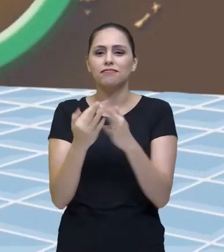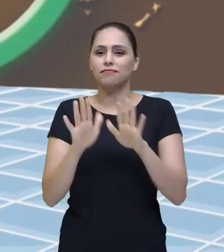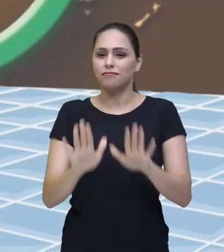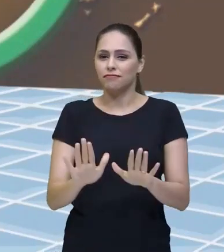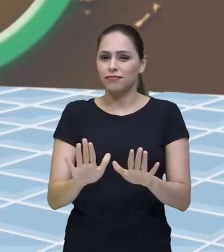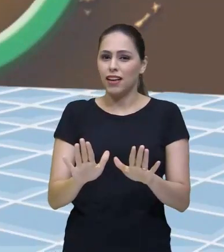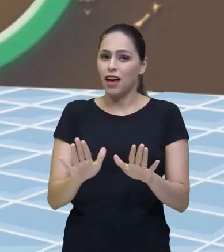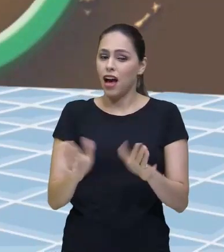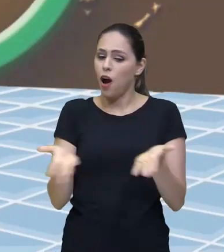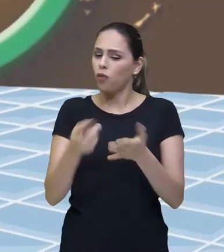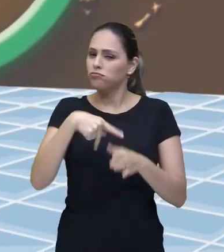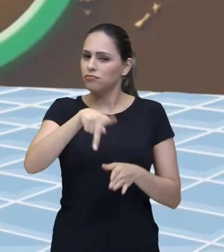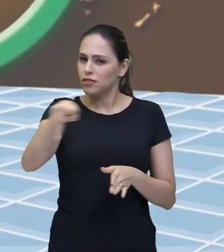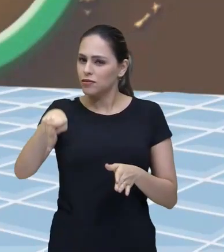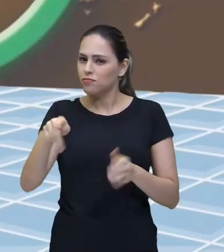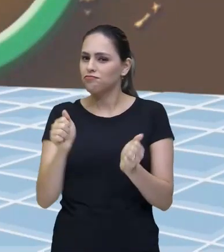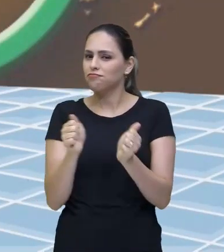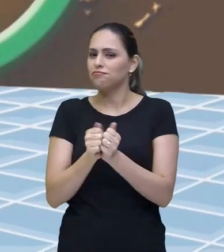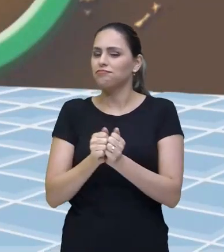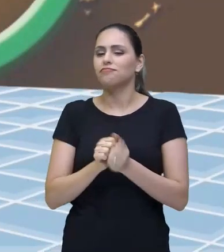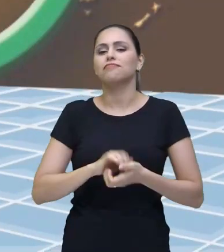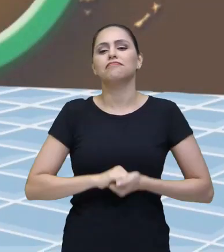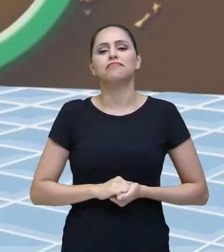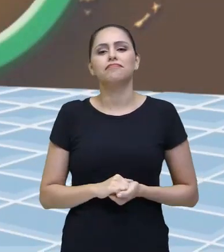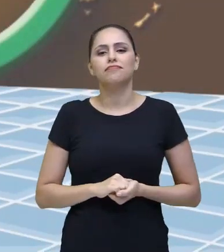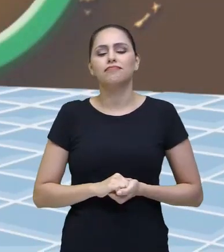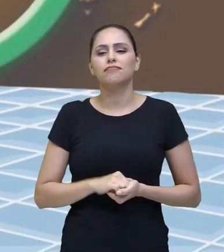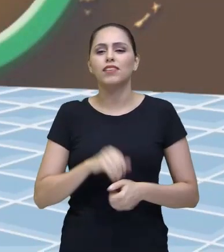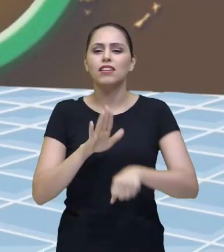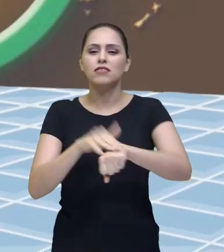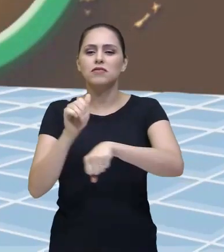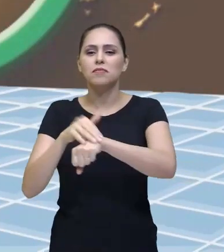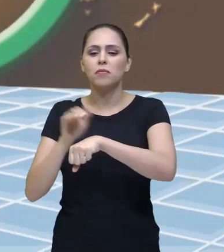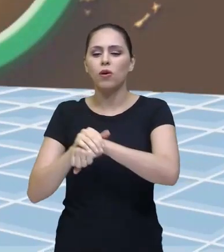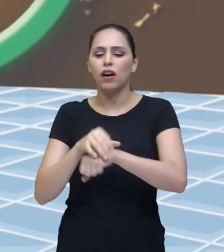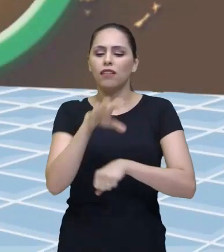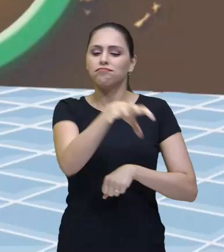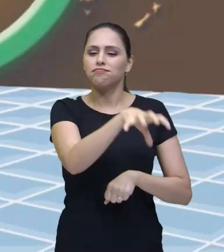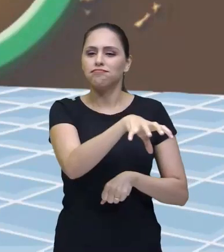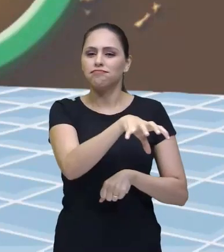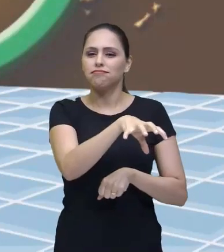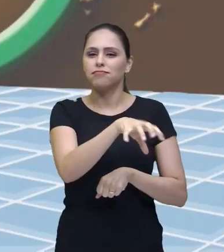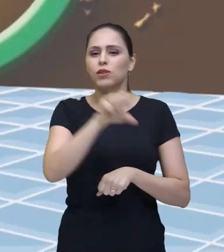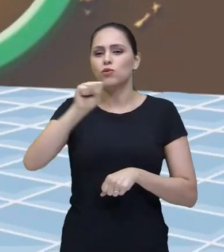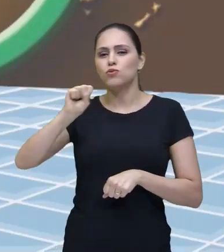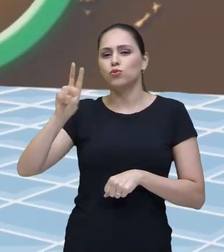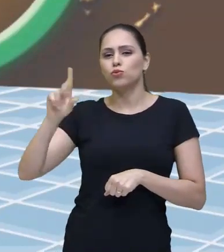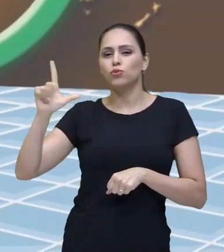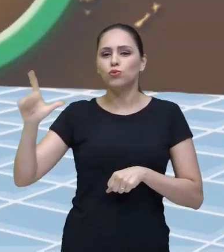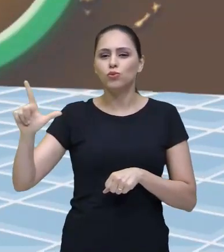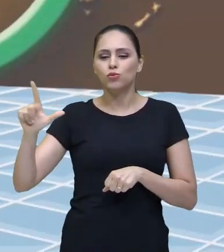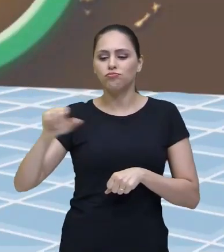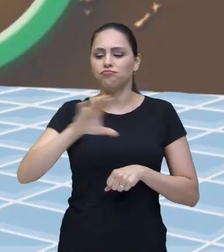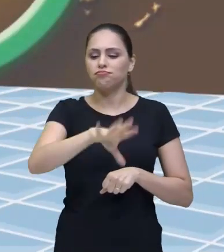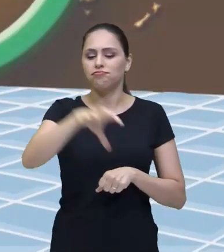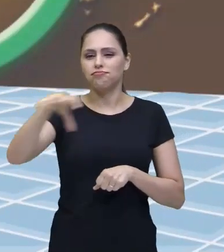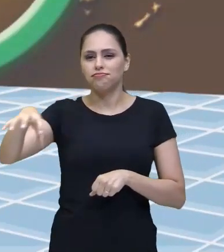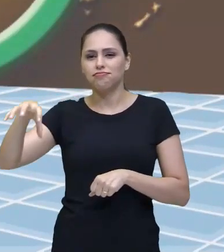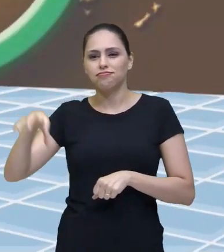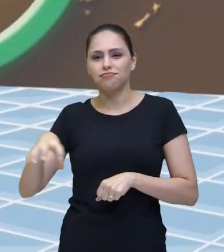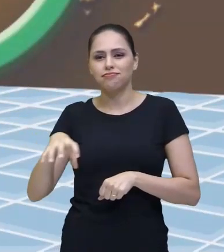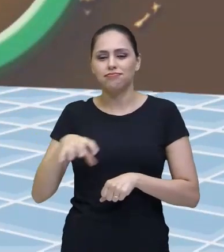com vocês, hein? Todo mundo aí na frente da televisão. Vamos chamar DDZ Sul. DDZ Centro Sul. DDZ